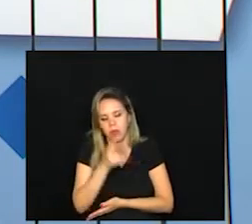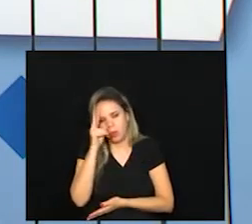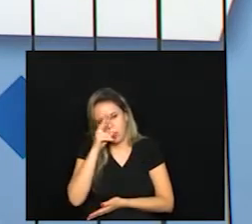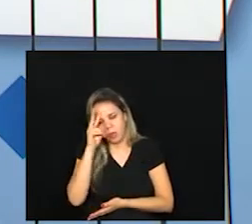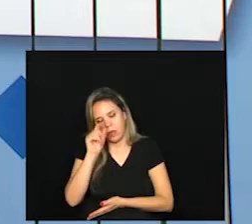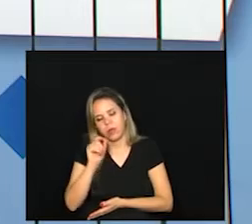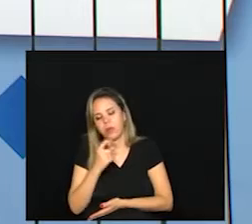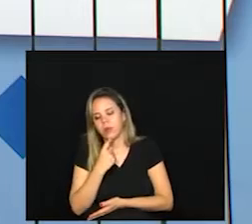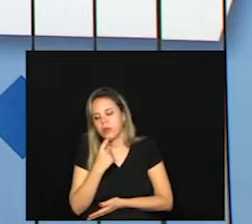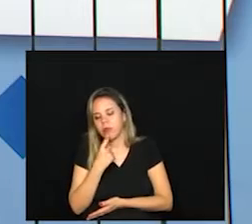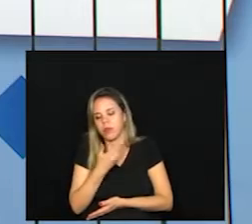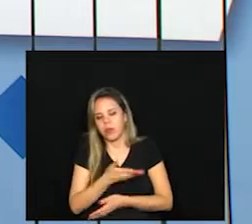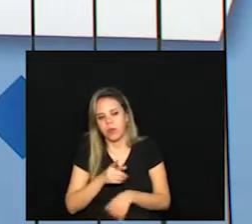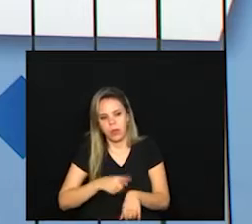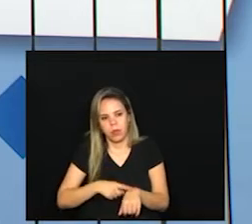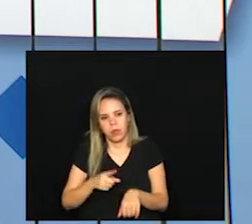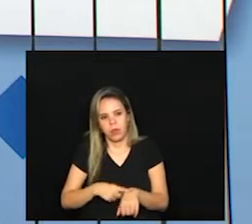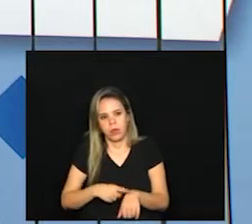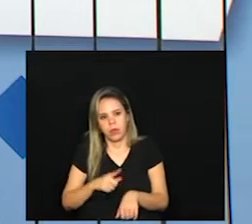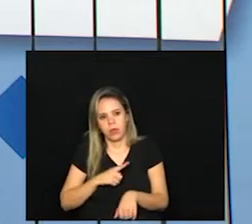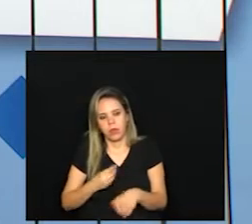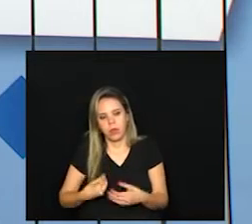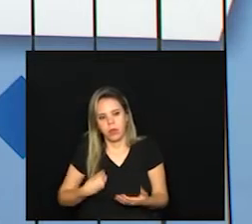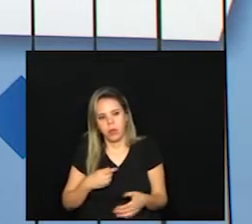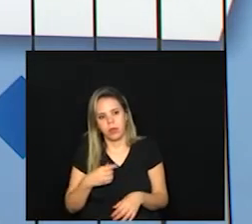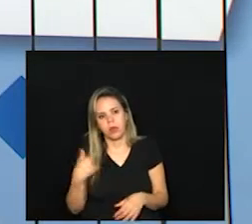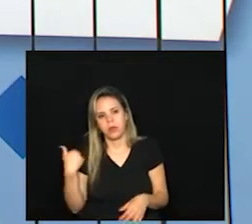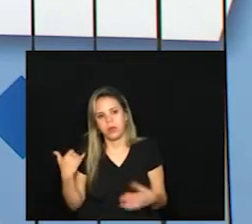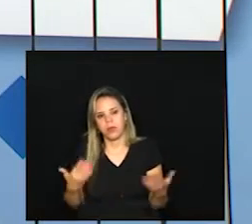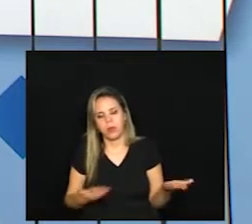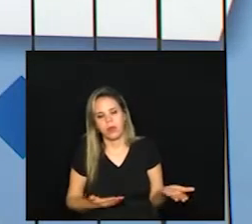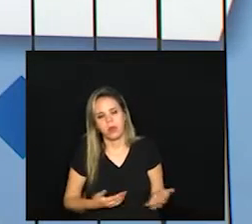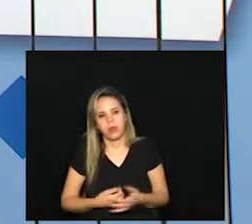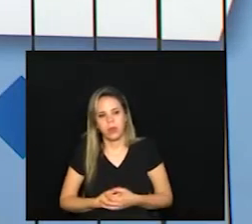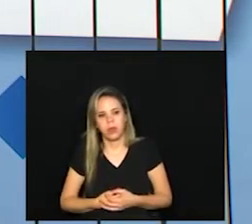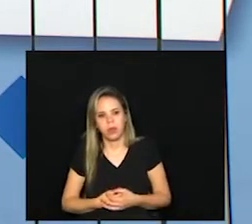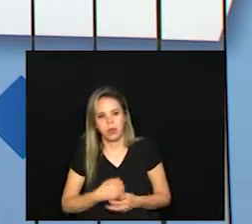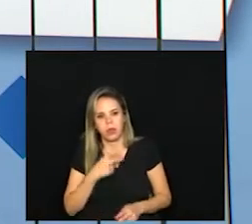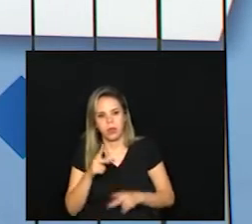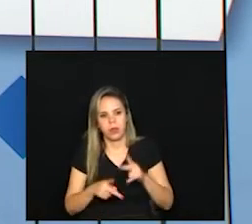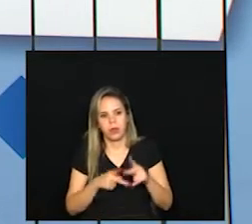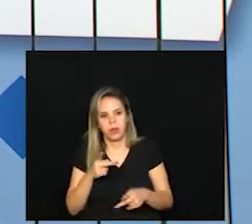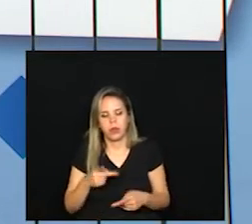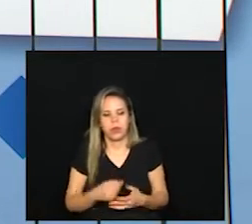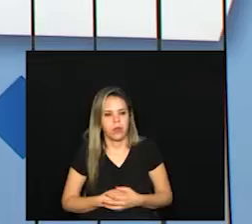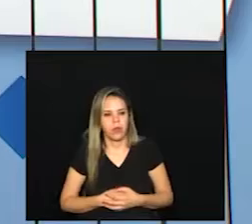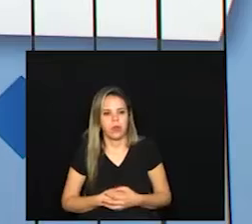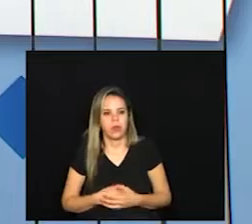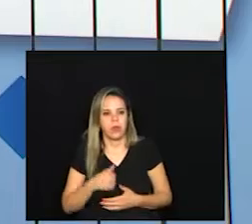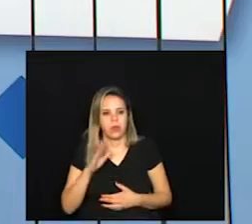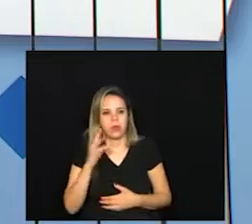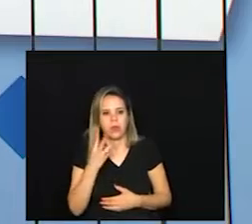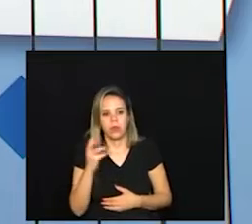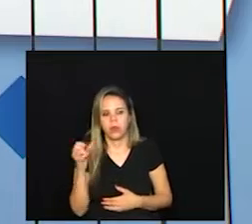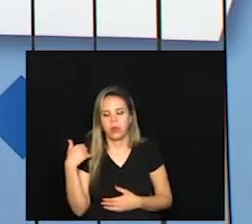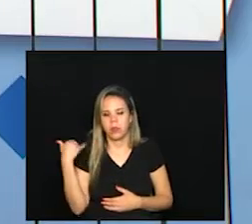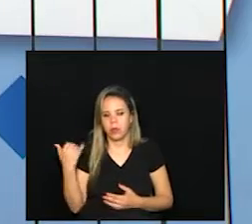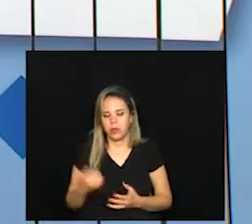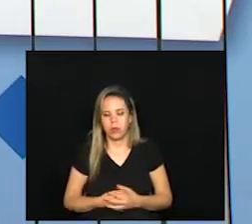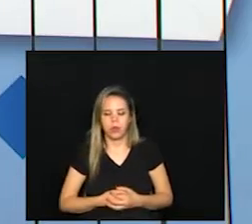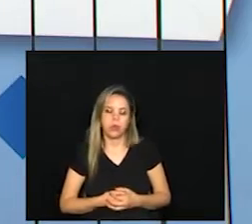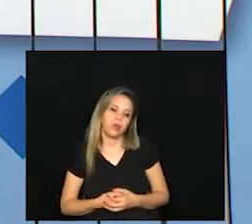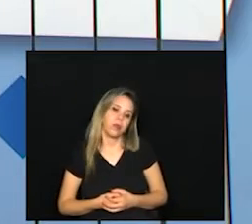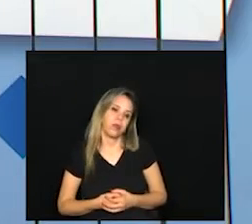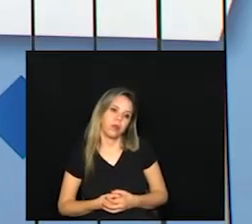que em Campinas, nesse momento, nós estamos na faixa etária das pessoas com mais de 30